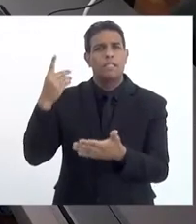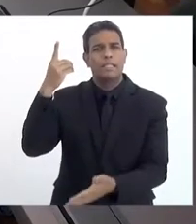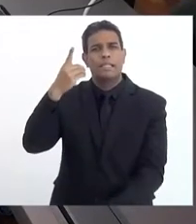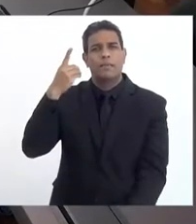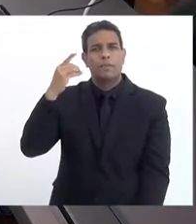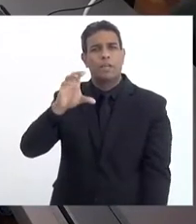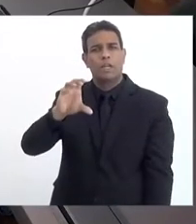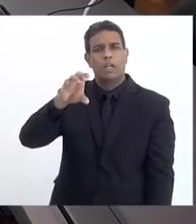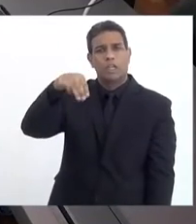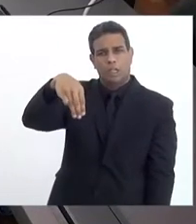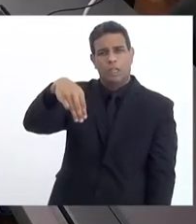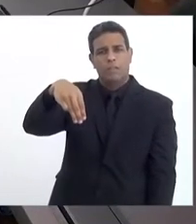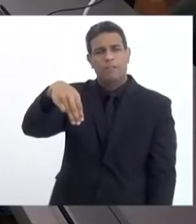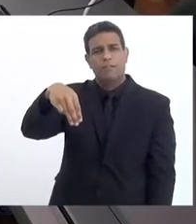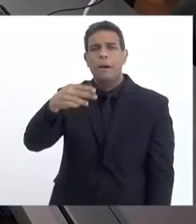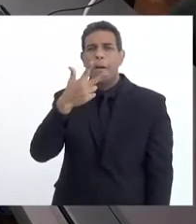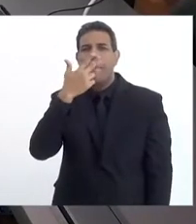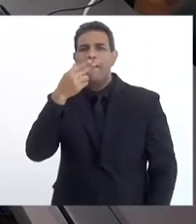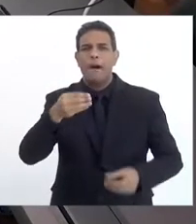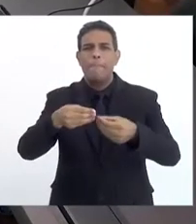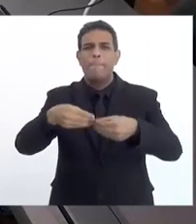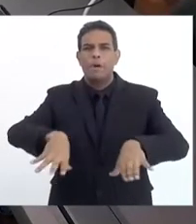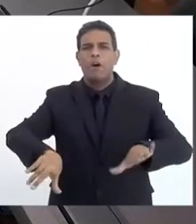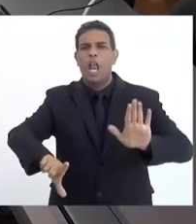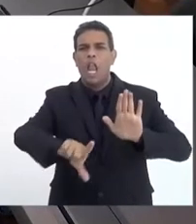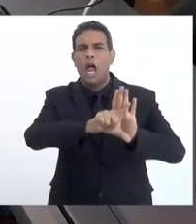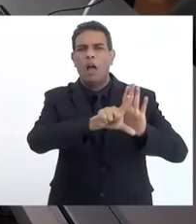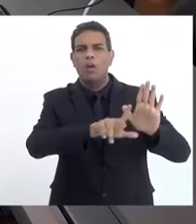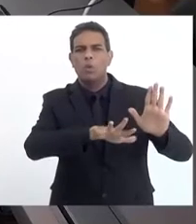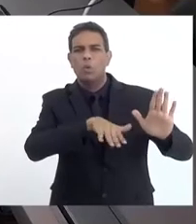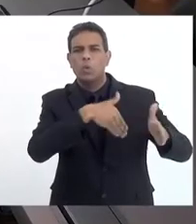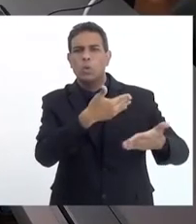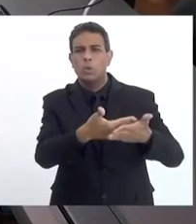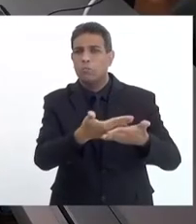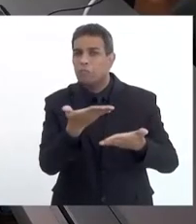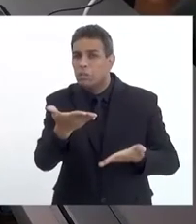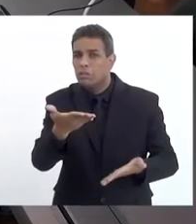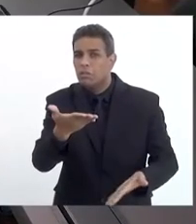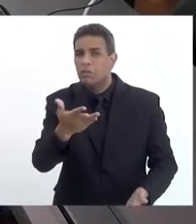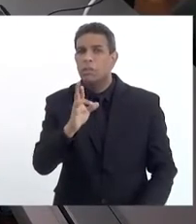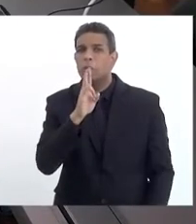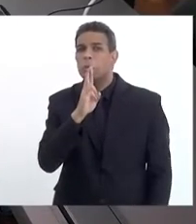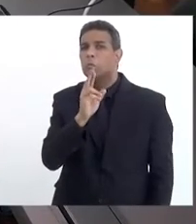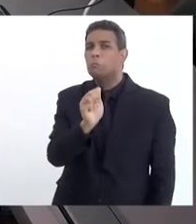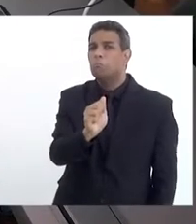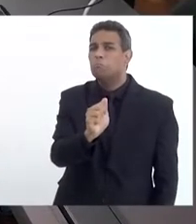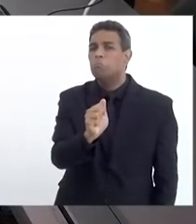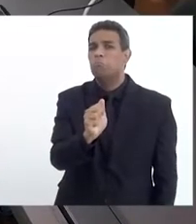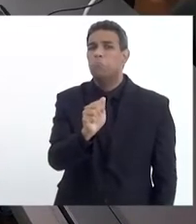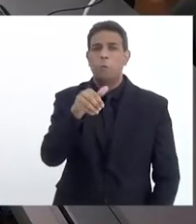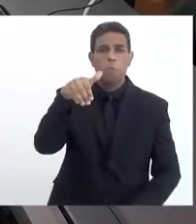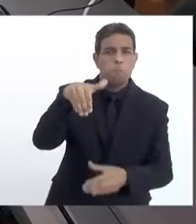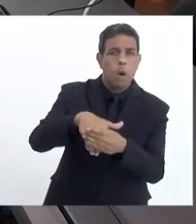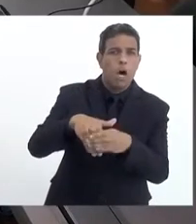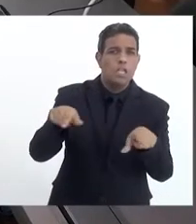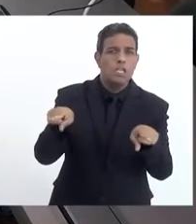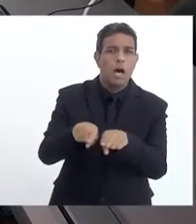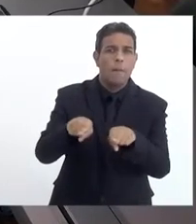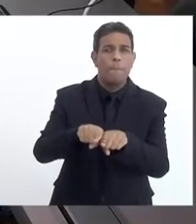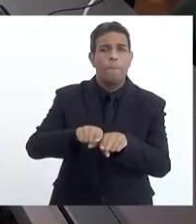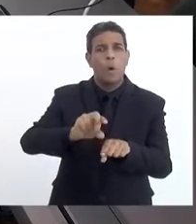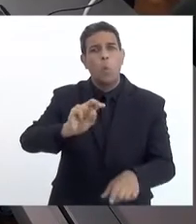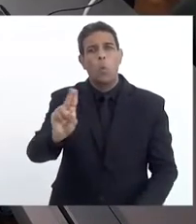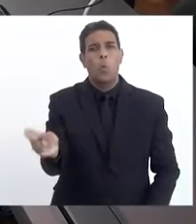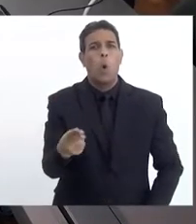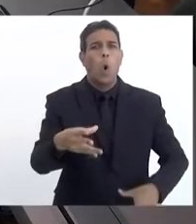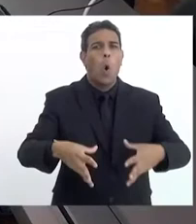Carlos Mink, pela prejudicabilidade. Não sei se o deputado Rodrigo Amorim concorda. O parecer, Vossa Excelência deu parecer pela constitucionalidade com